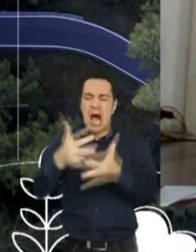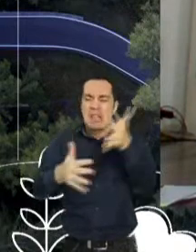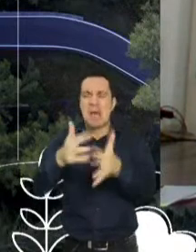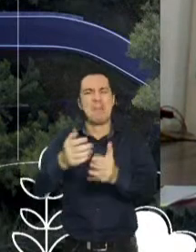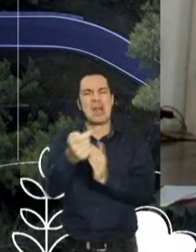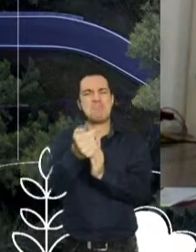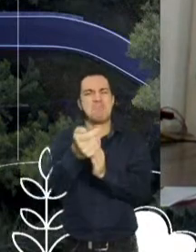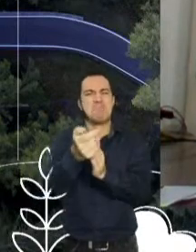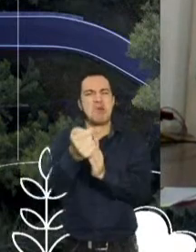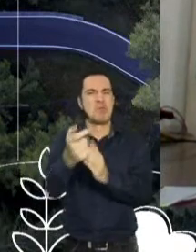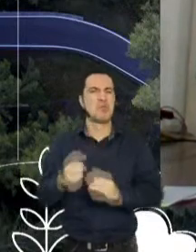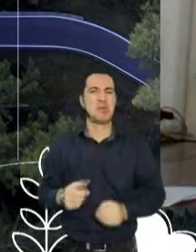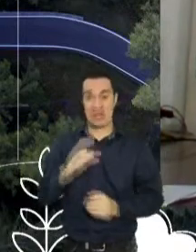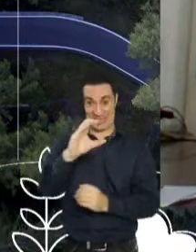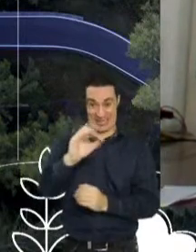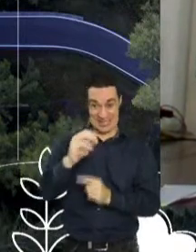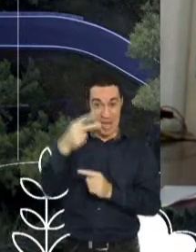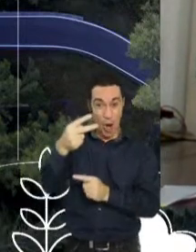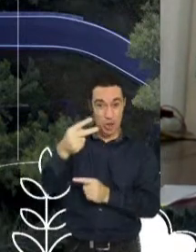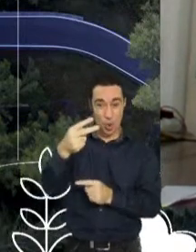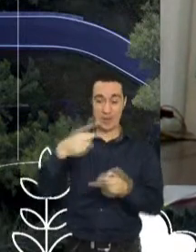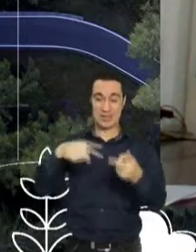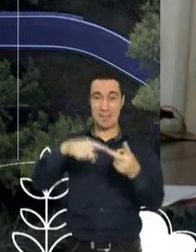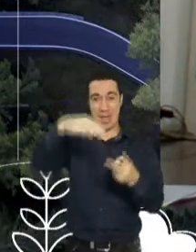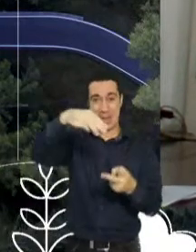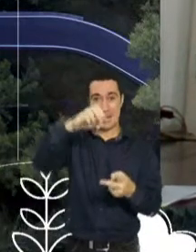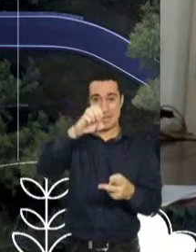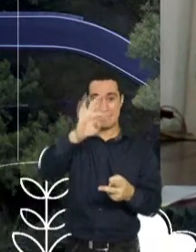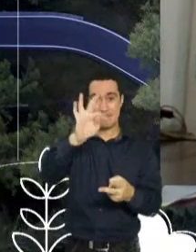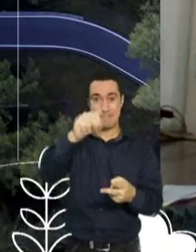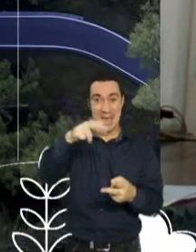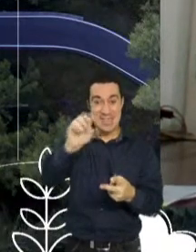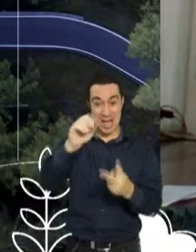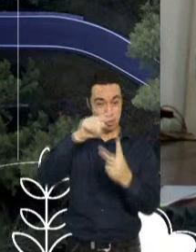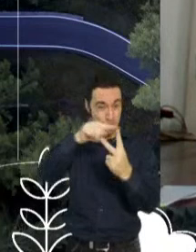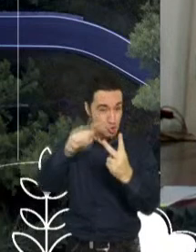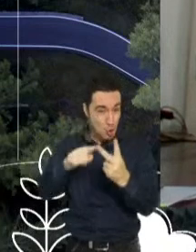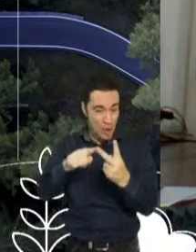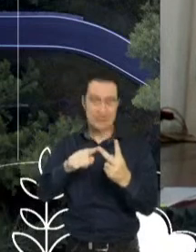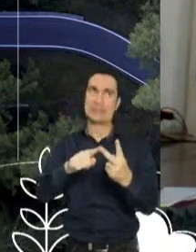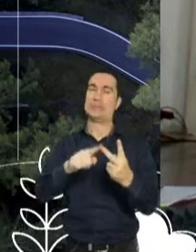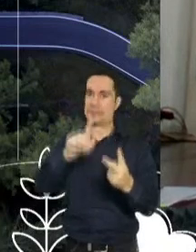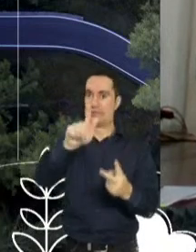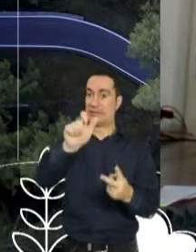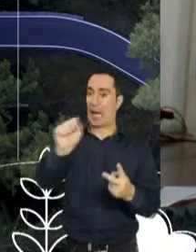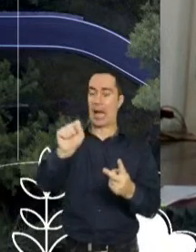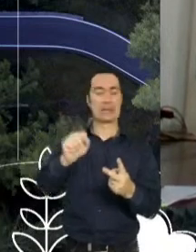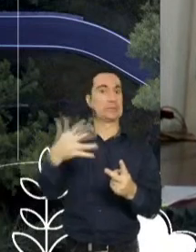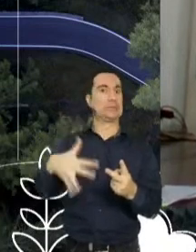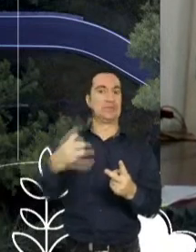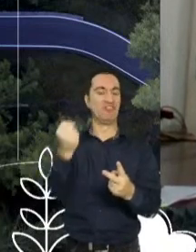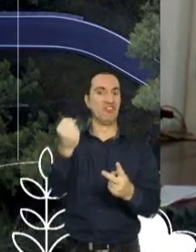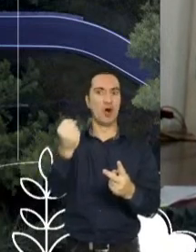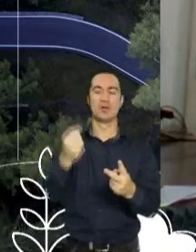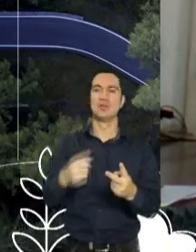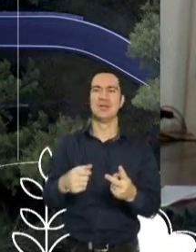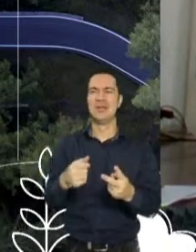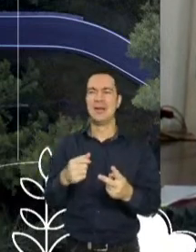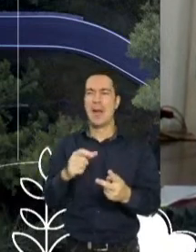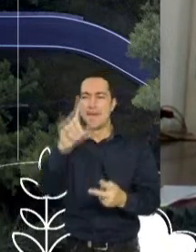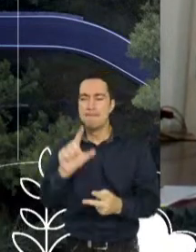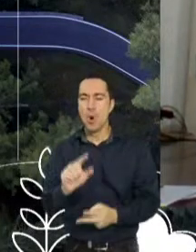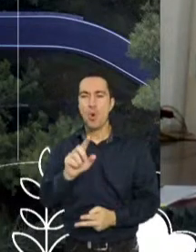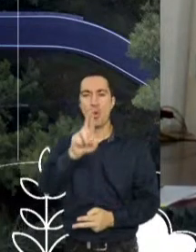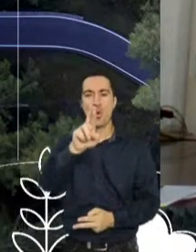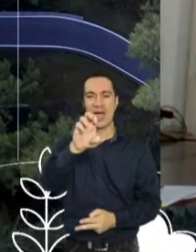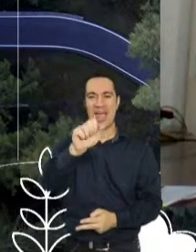dano diretamente. O CO2 e o metano são um exemplo disso. São gases que, por serem estáveis, né, pouco reativos, eles